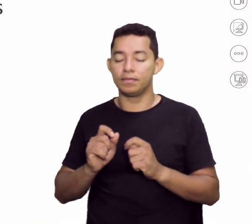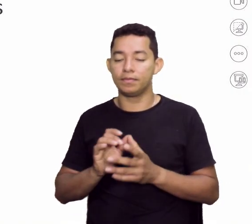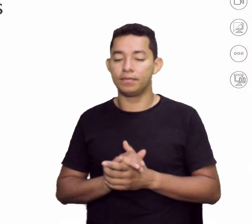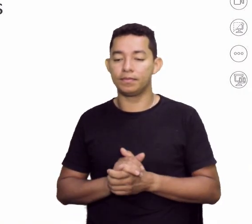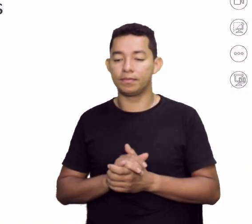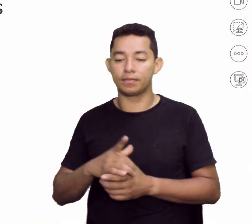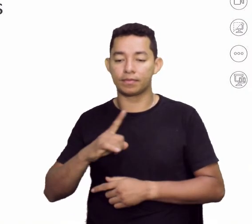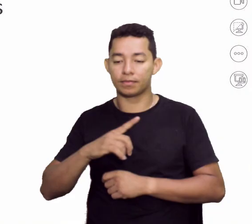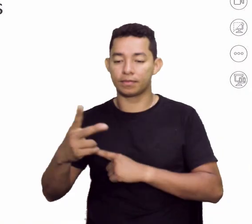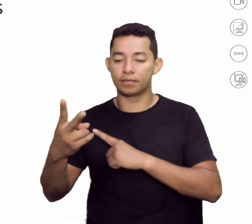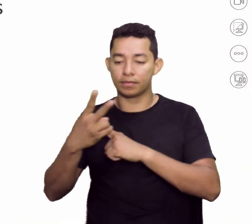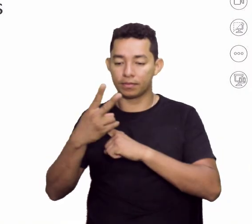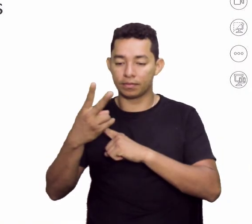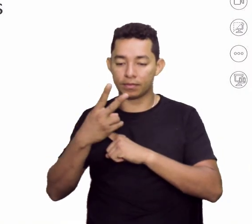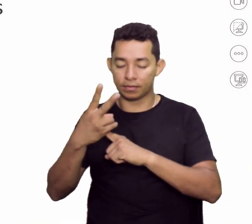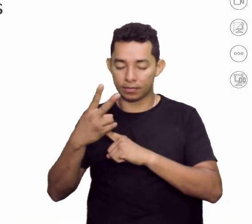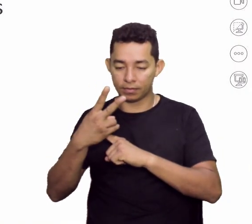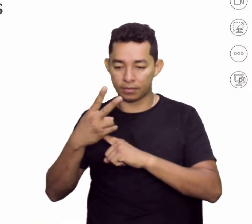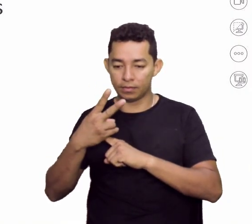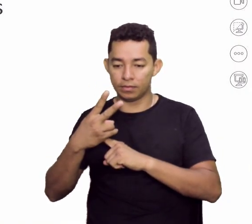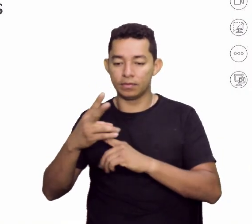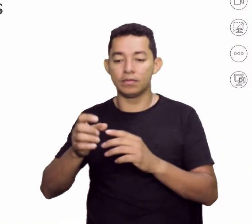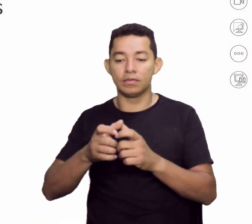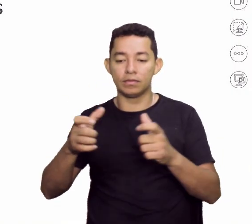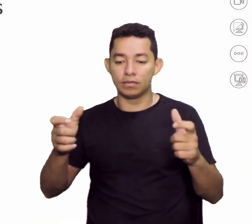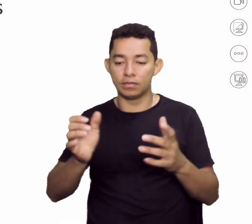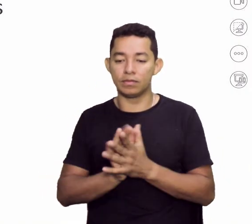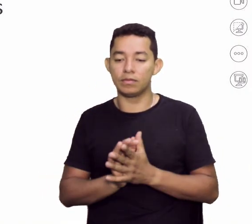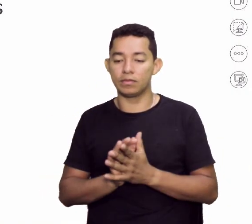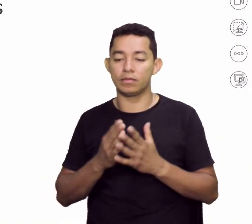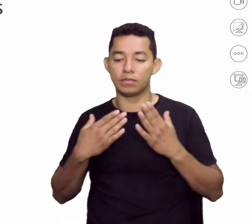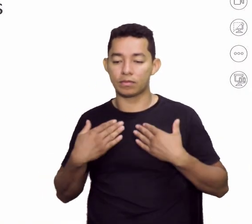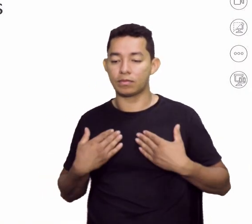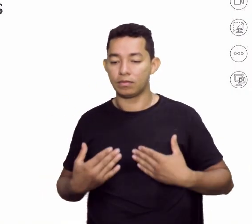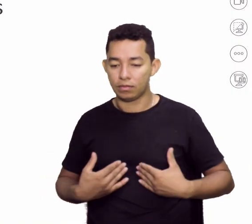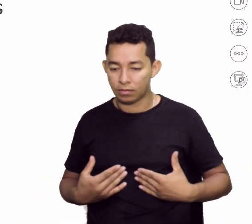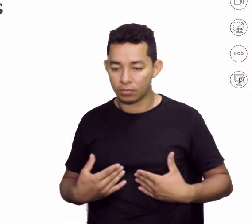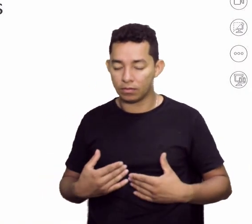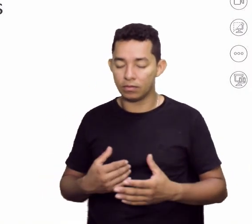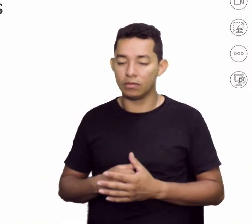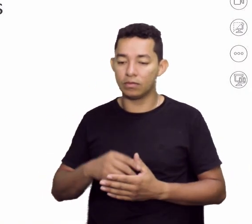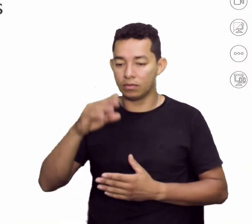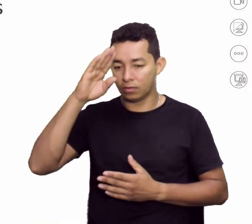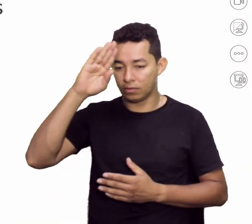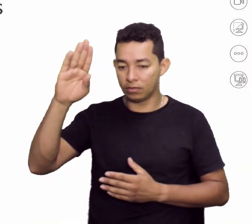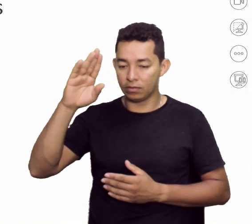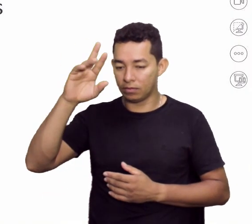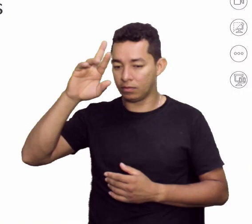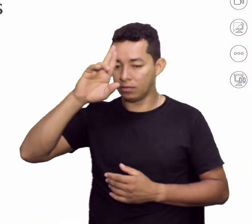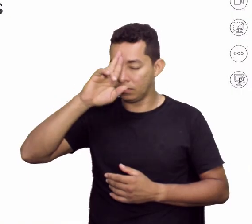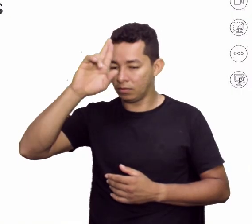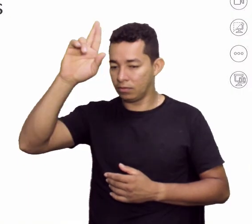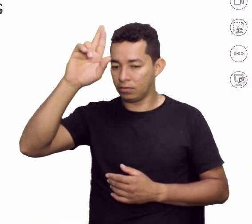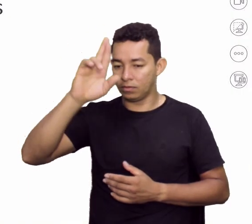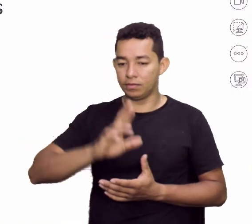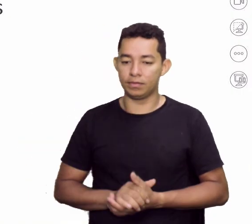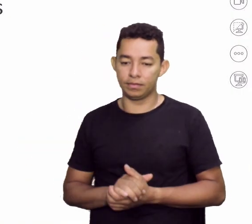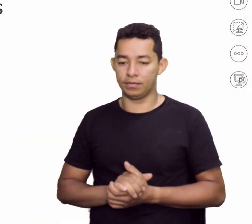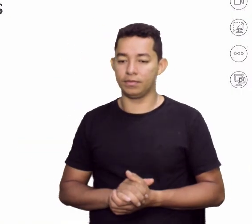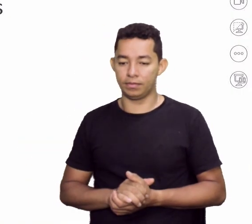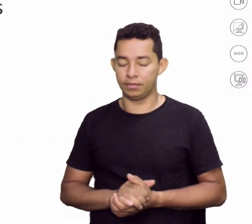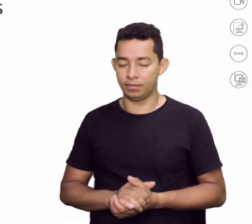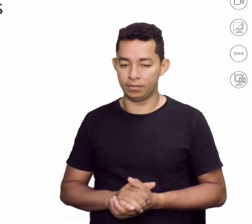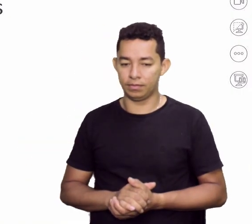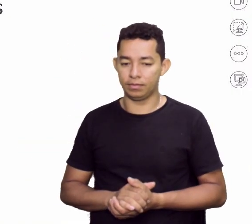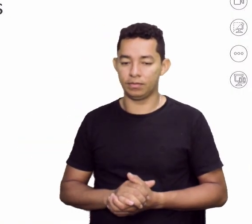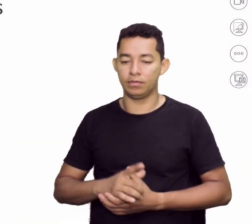existia uma proteção muito grande ao corpo dos principais líderes, né, dos faraós. Então, tinha